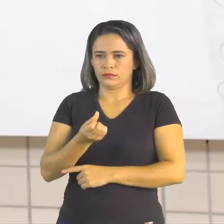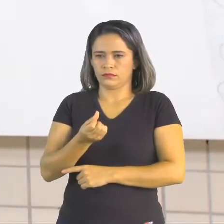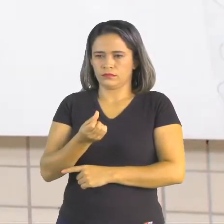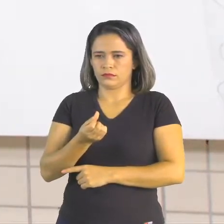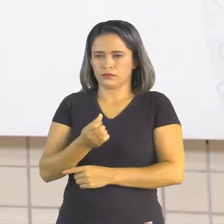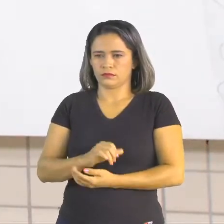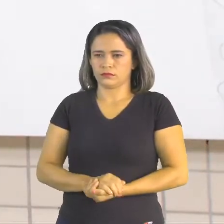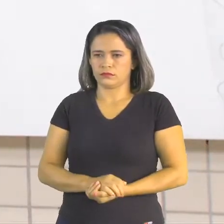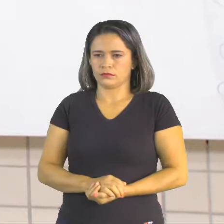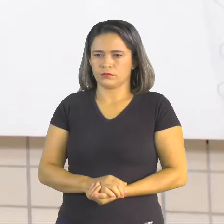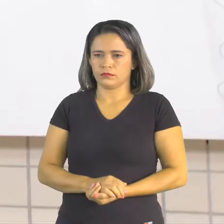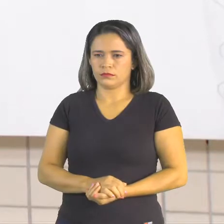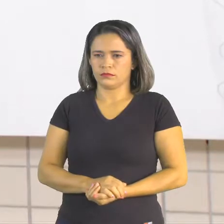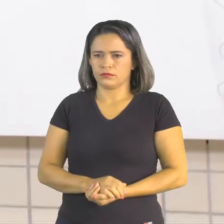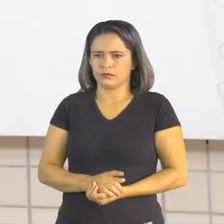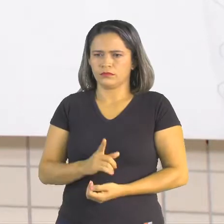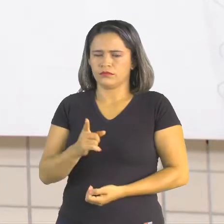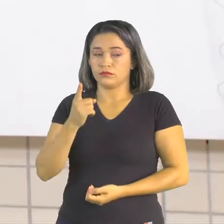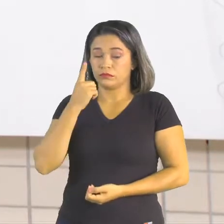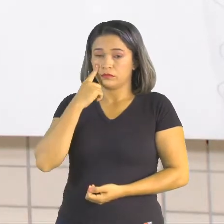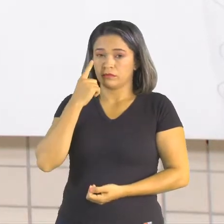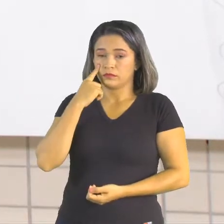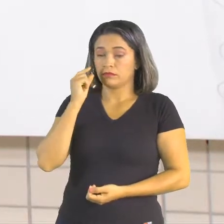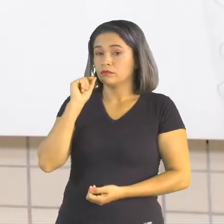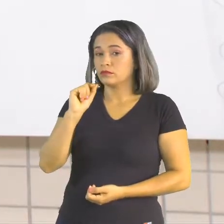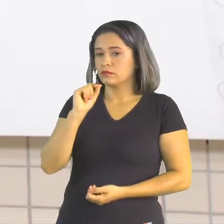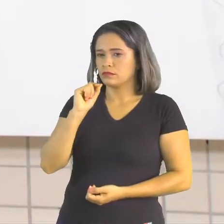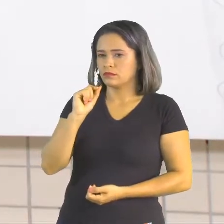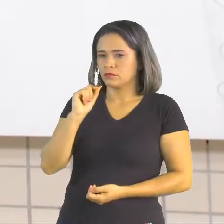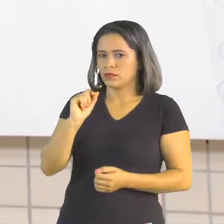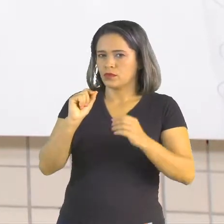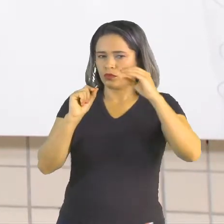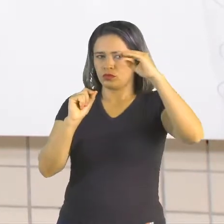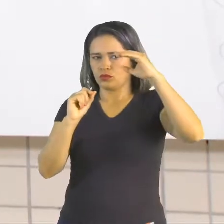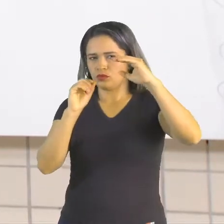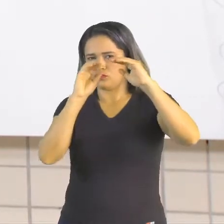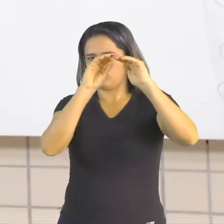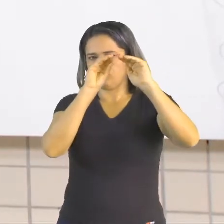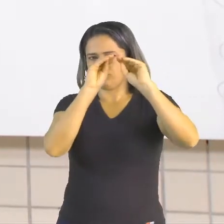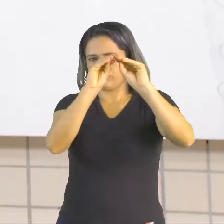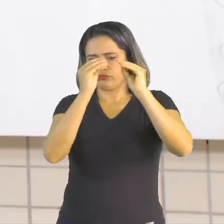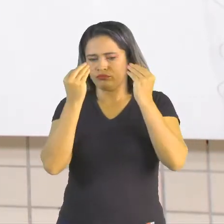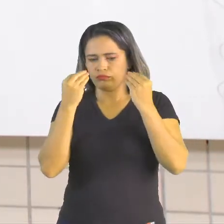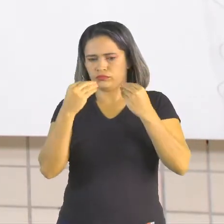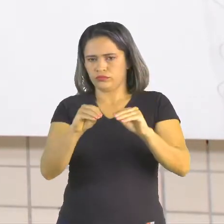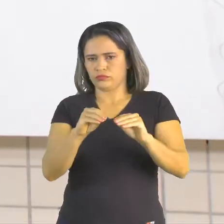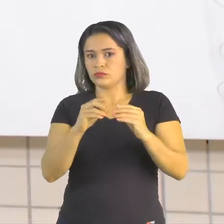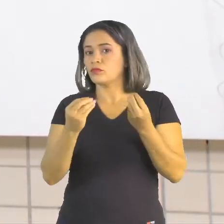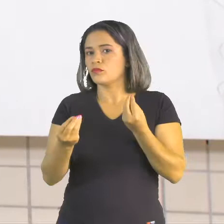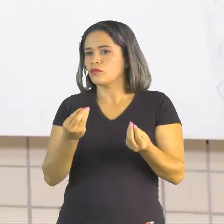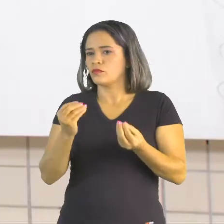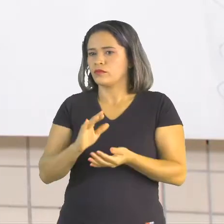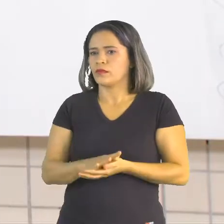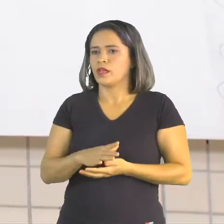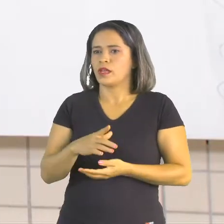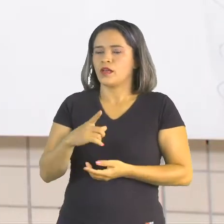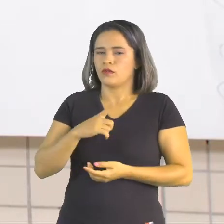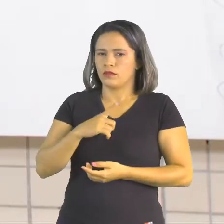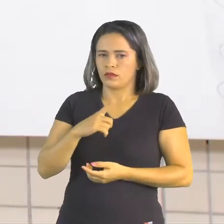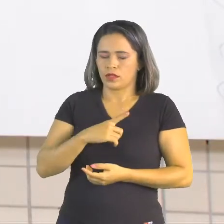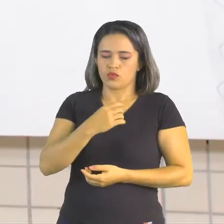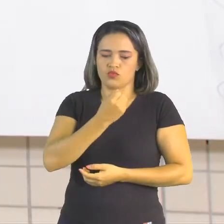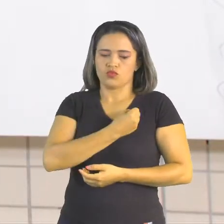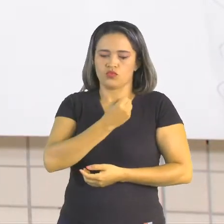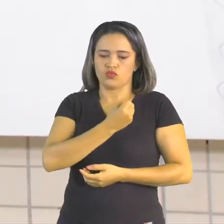0,6. O que, que eu tenho que me atentar na hora de armar essa minha expressão? Que eu tenho um